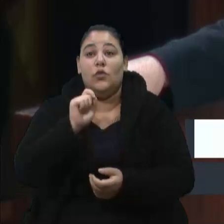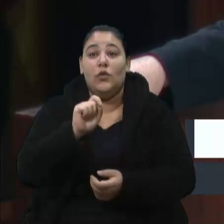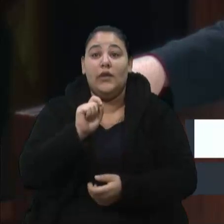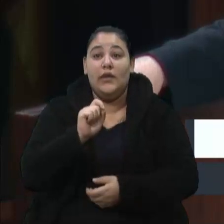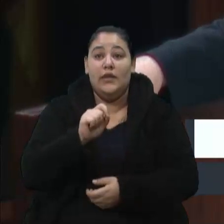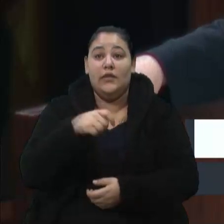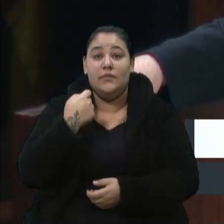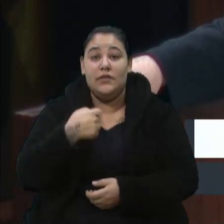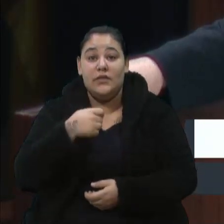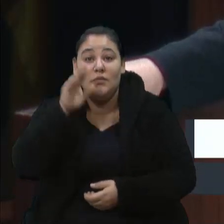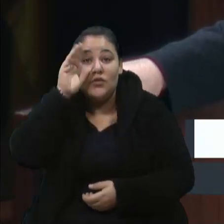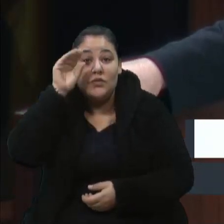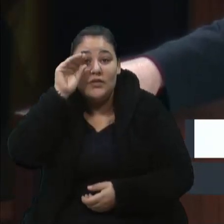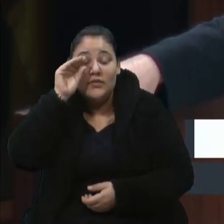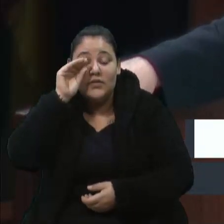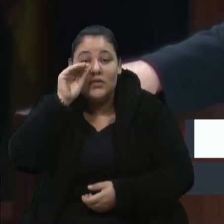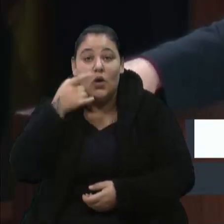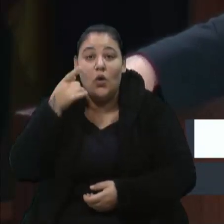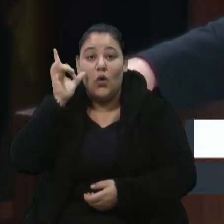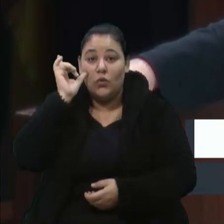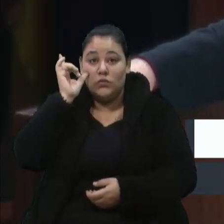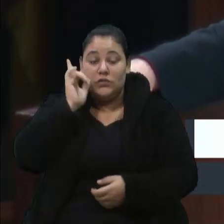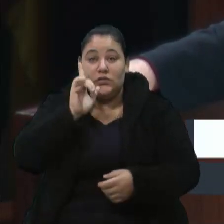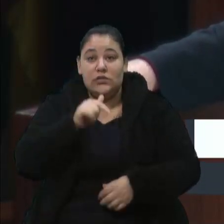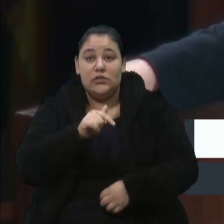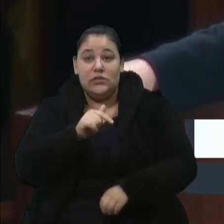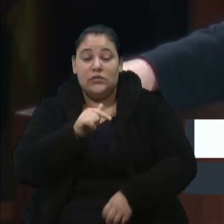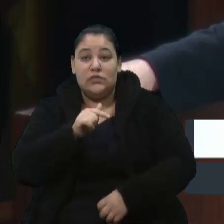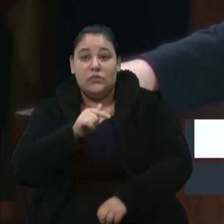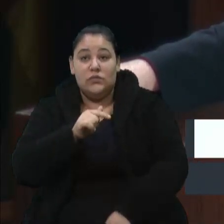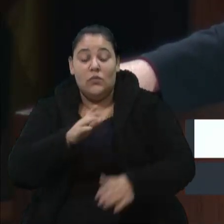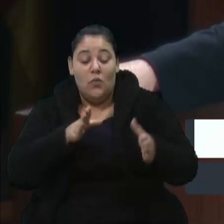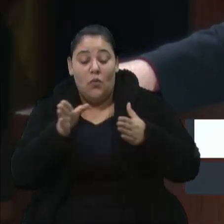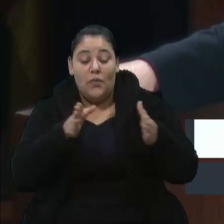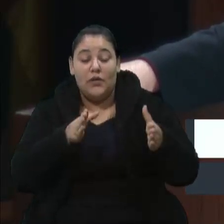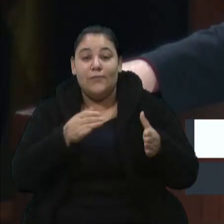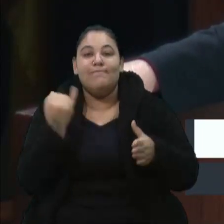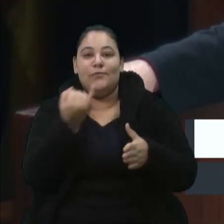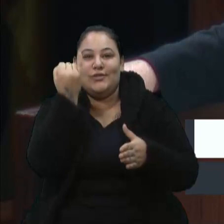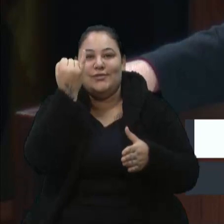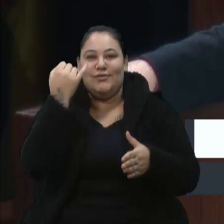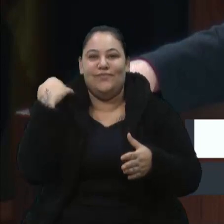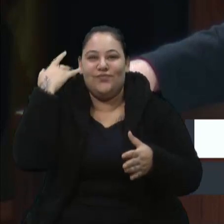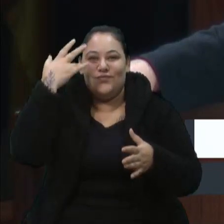observar ontem, que era um momento importante na história de Caxias do Sul,